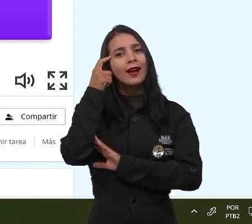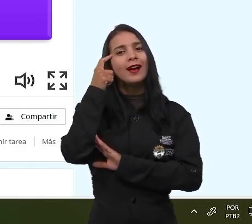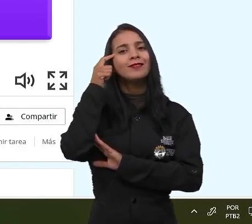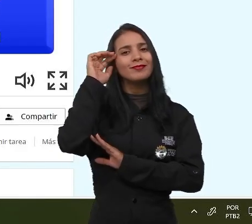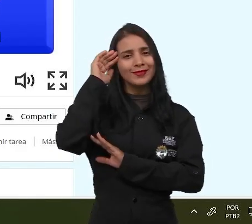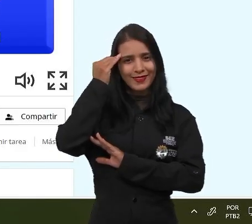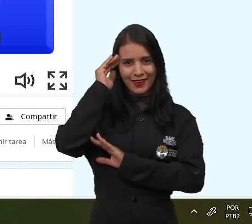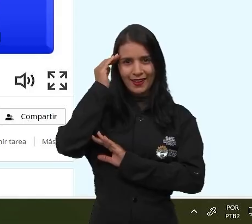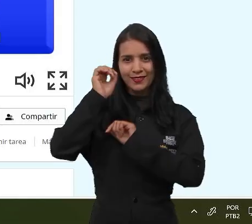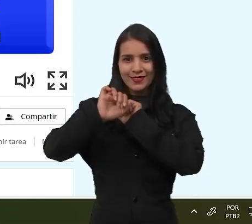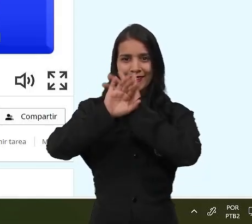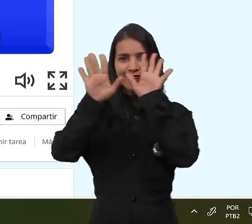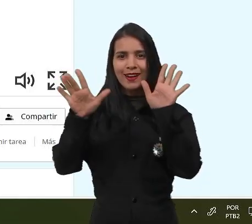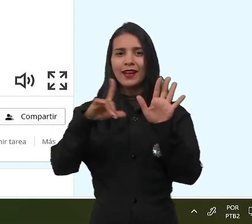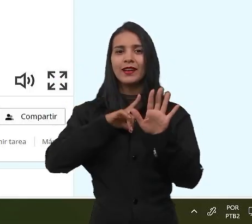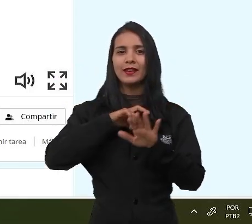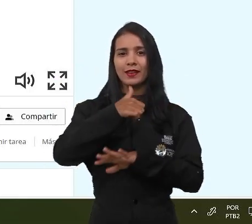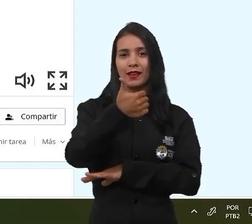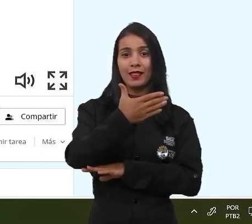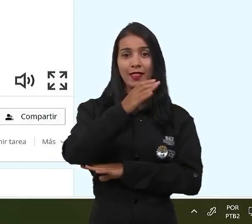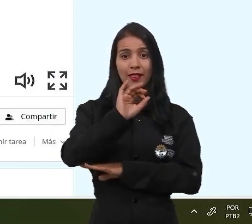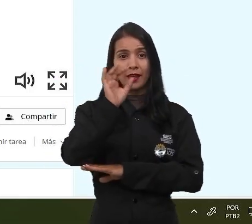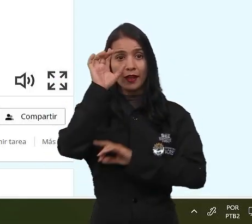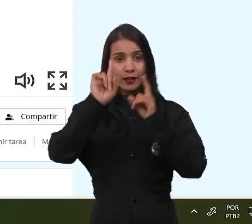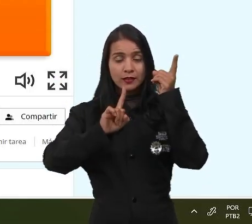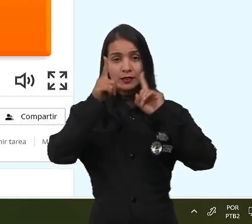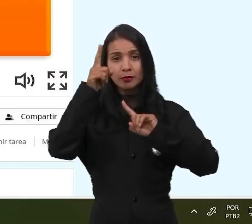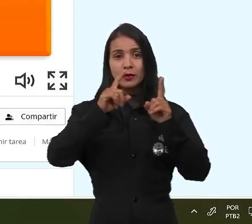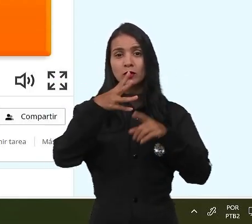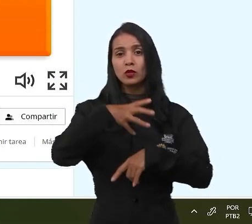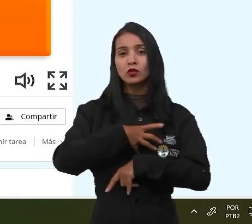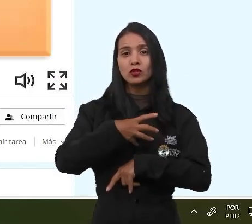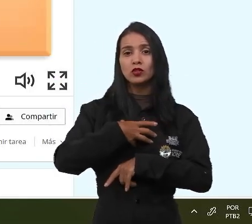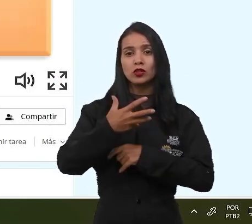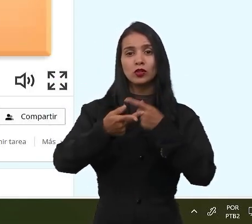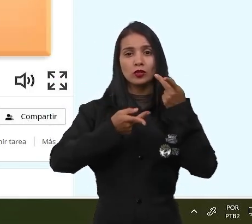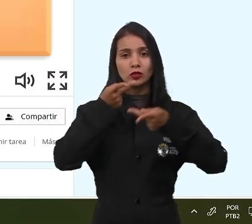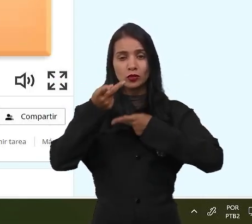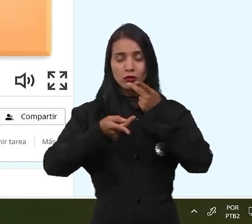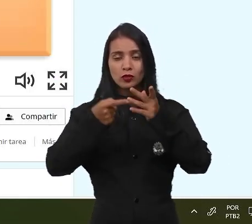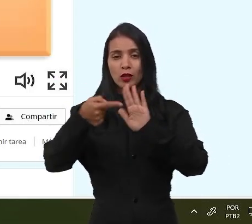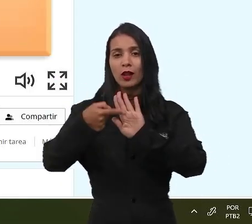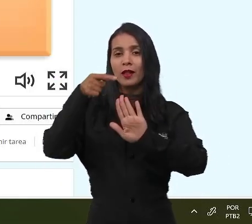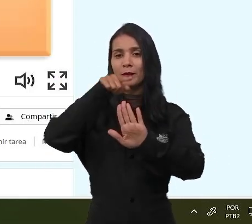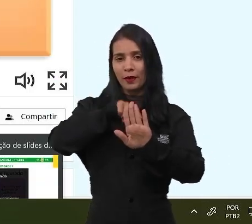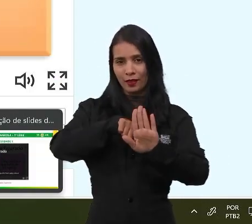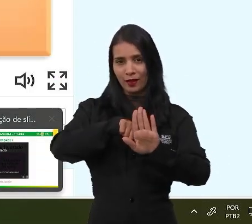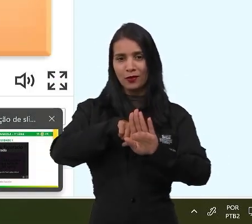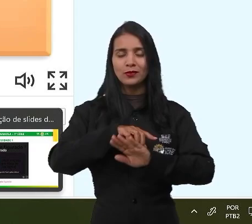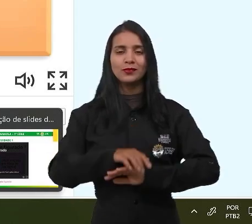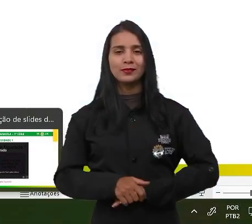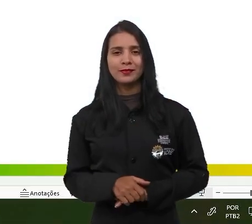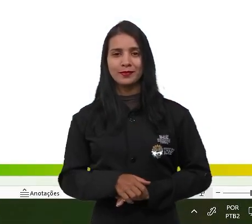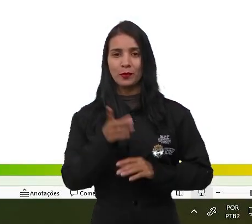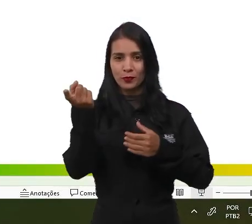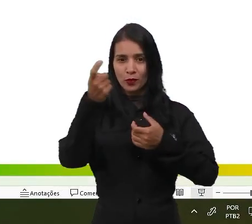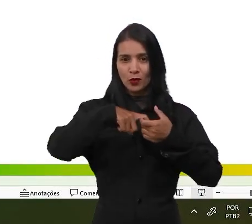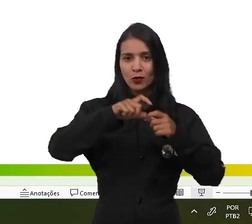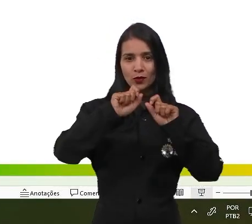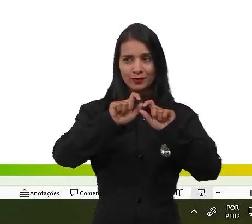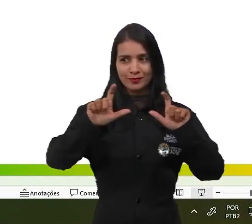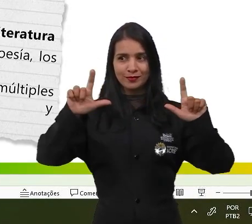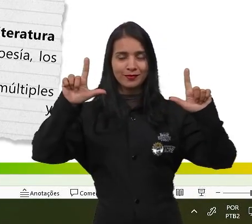mais 10 expressões que eu deixei também para vocês treinarem. Agora vamos voltar aqui para o nosso